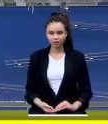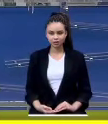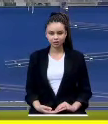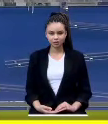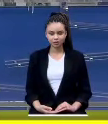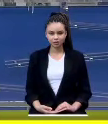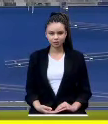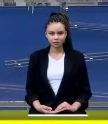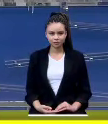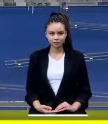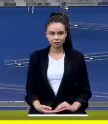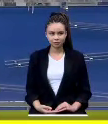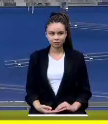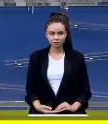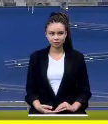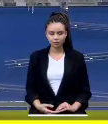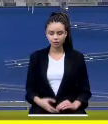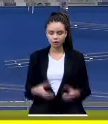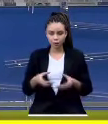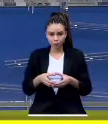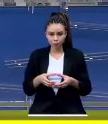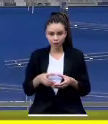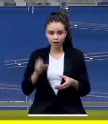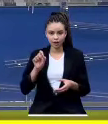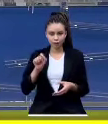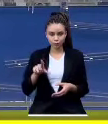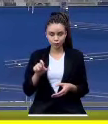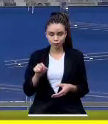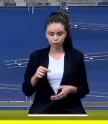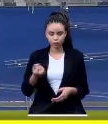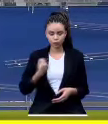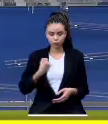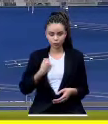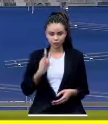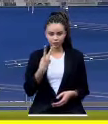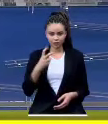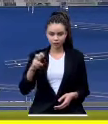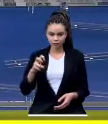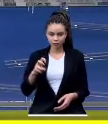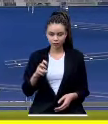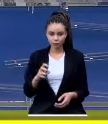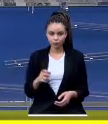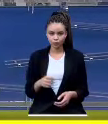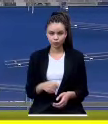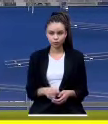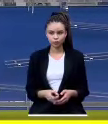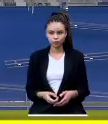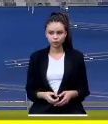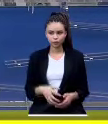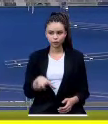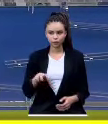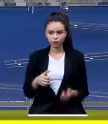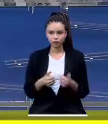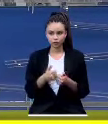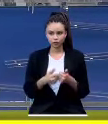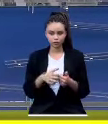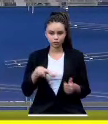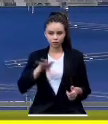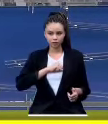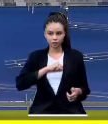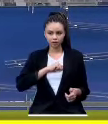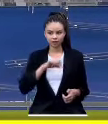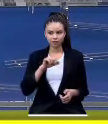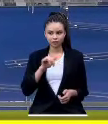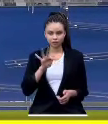25. Bola azul, número 25. E o time do coração é